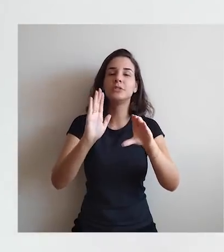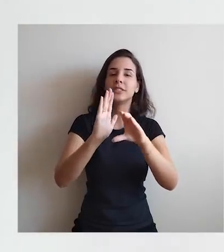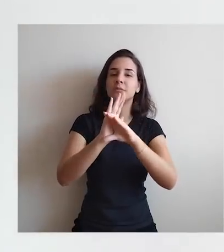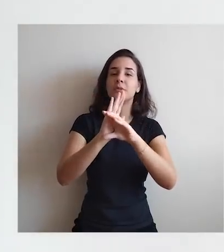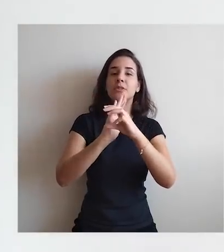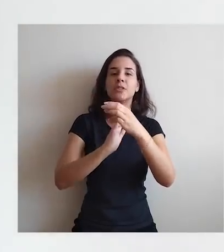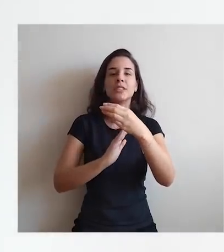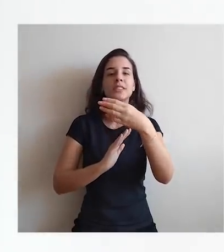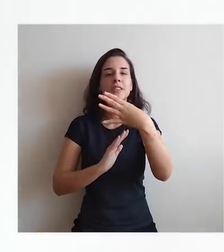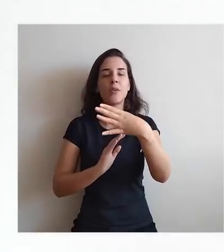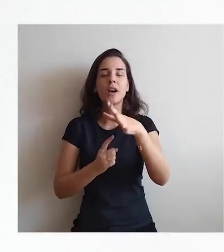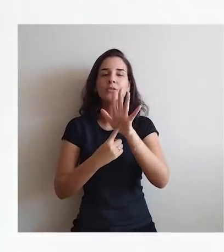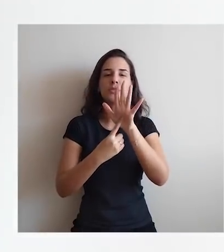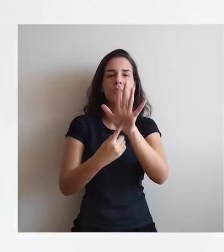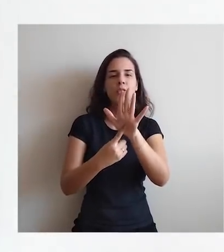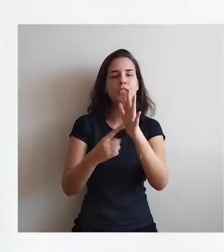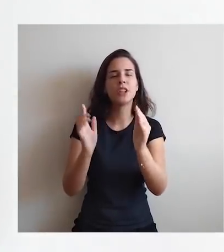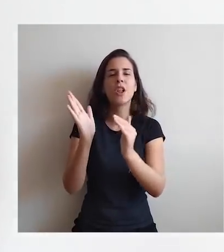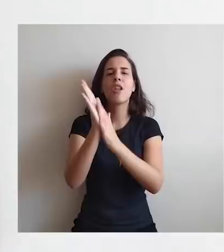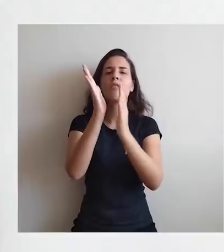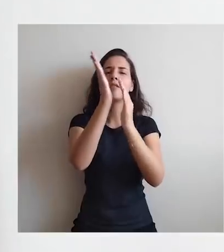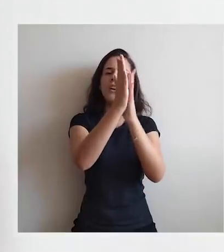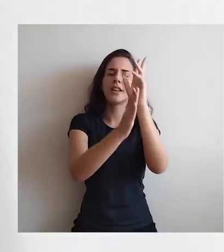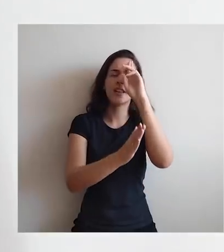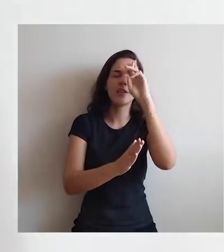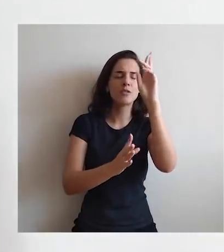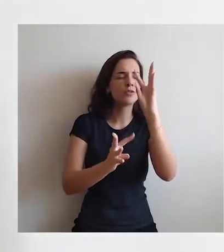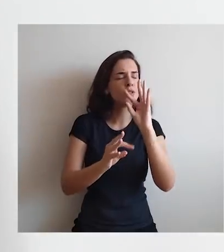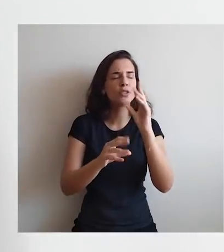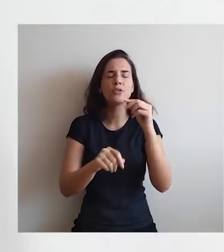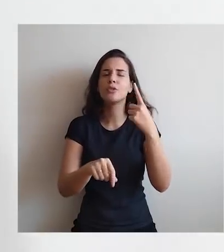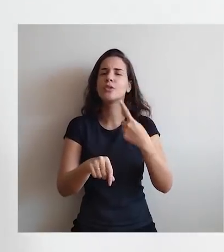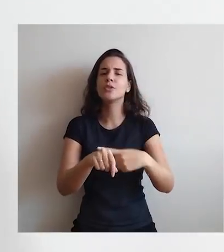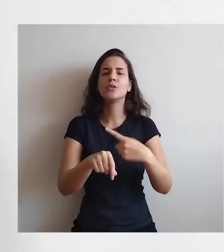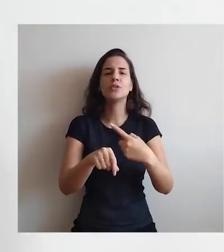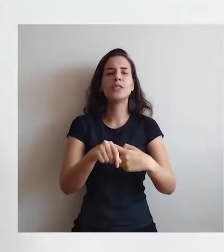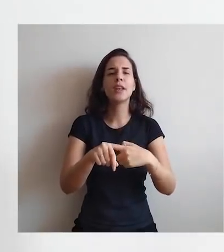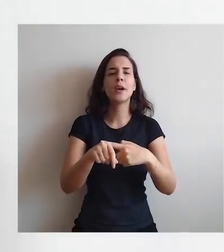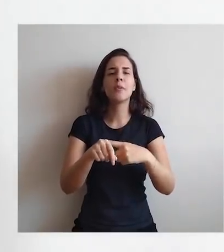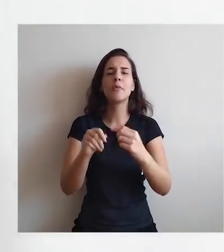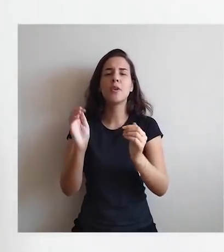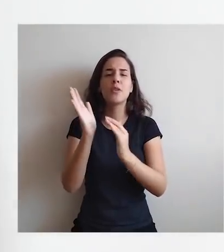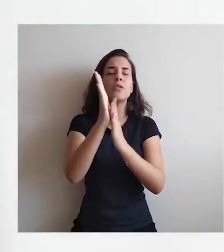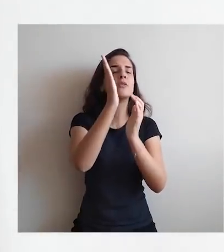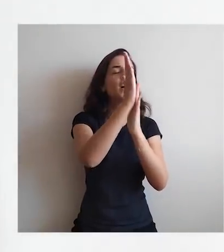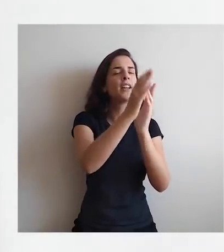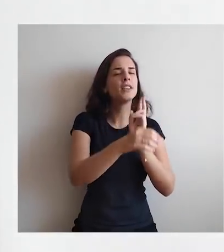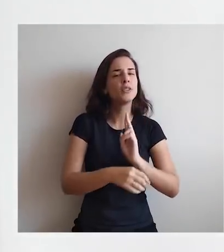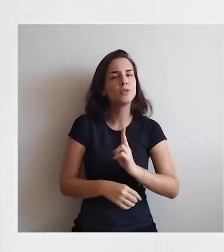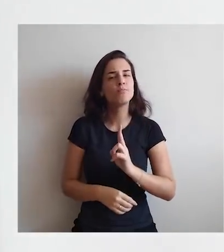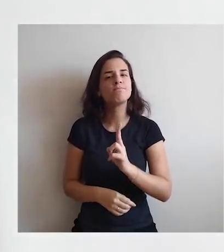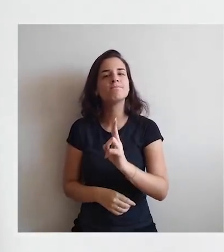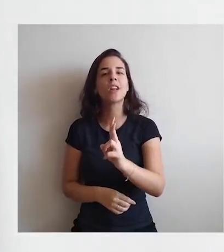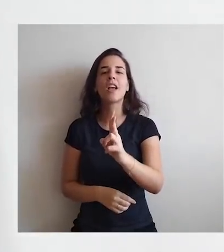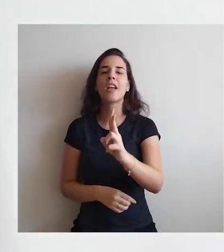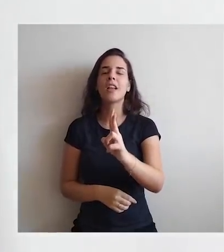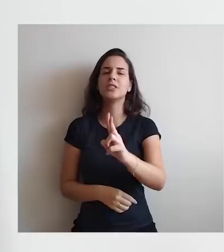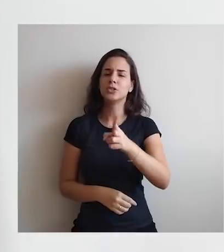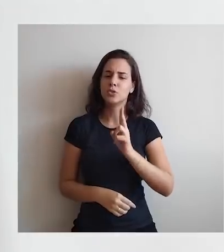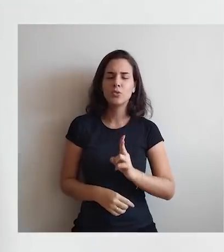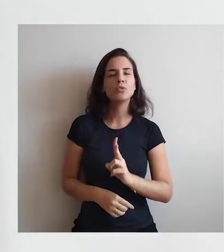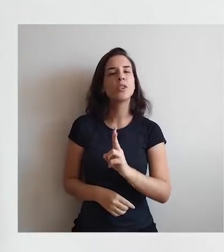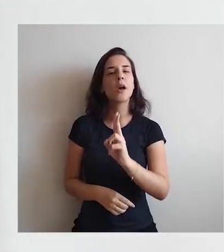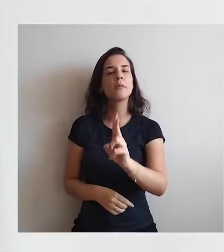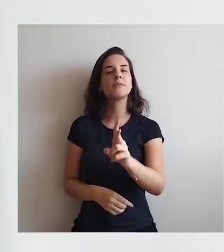no Salmo 34, louvarei ao Senhor em todo o tempo. O seu louvor estará continuamente na minha